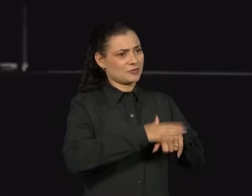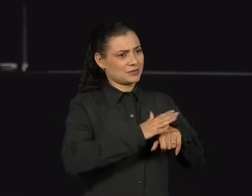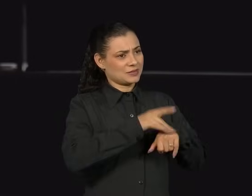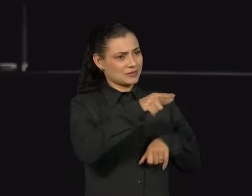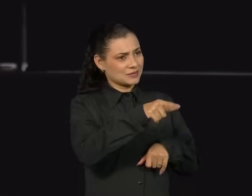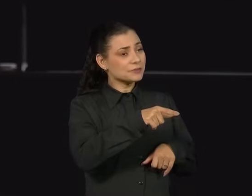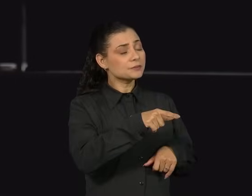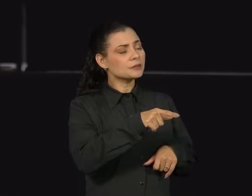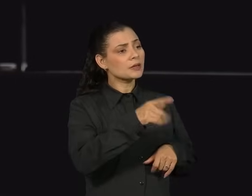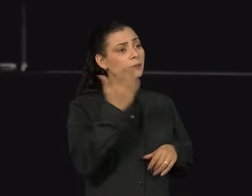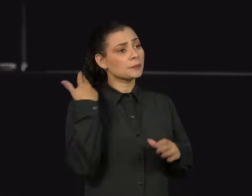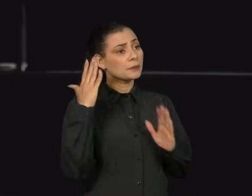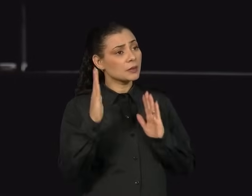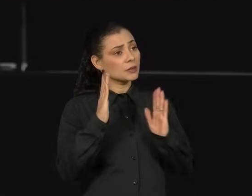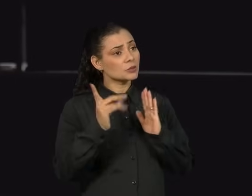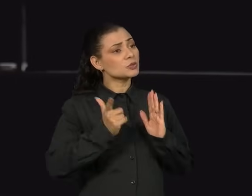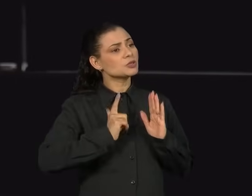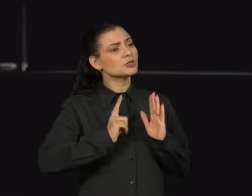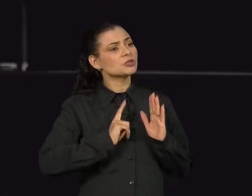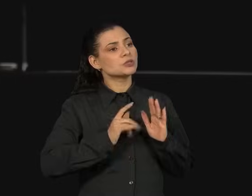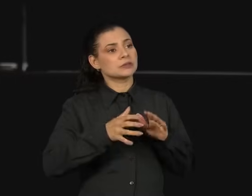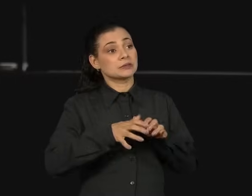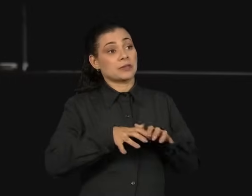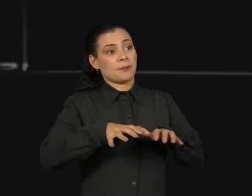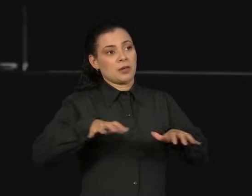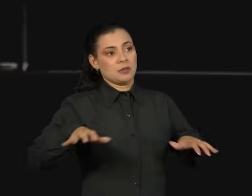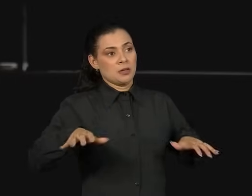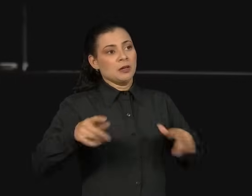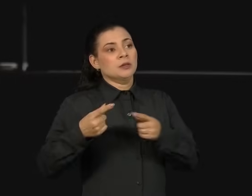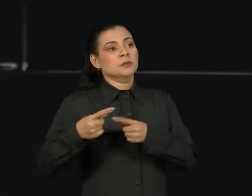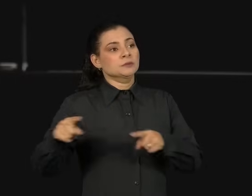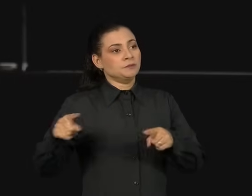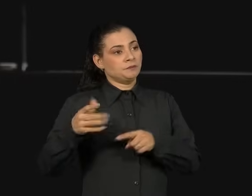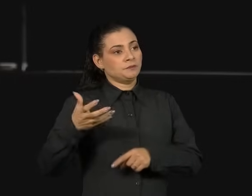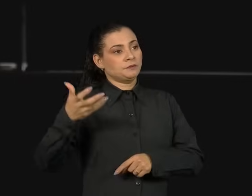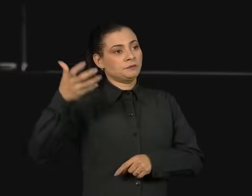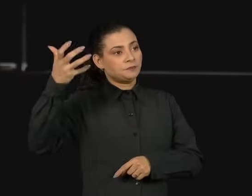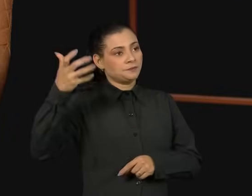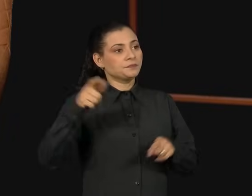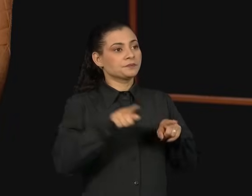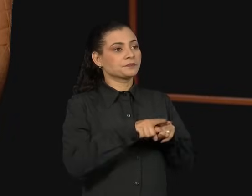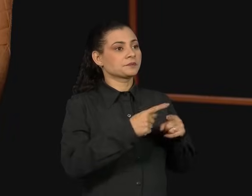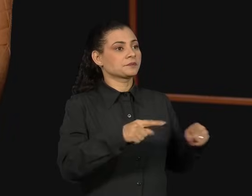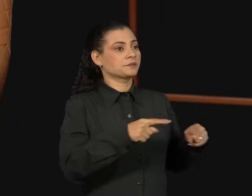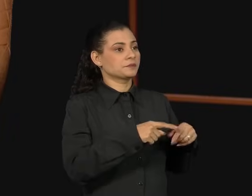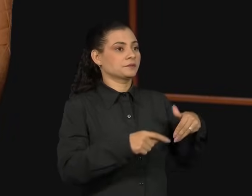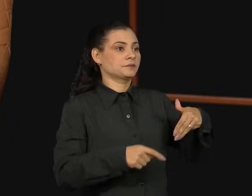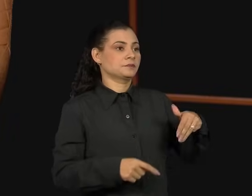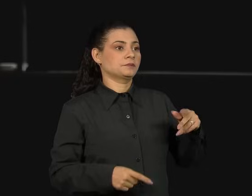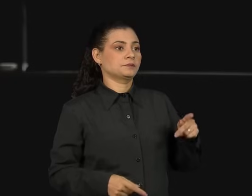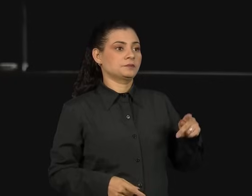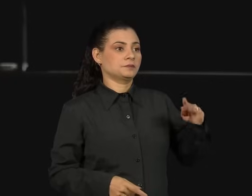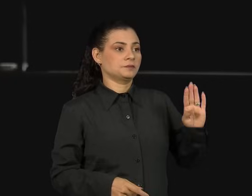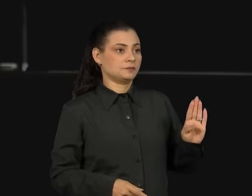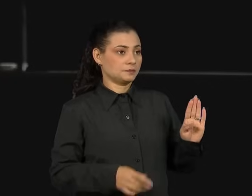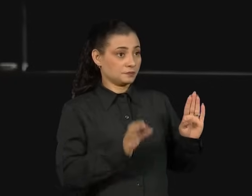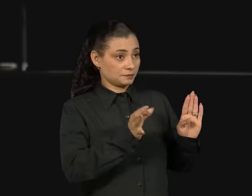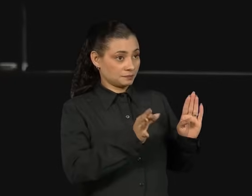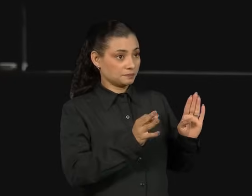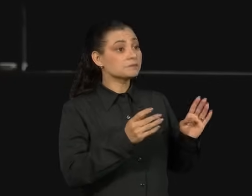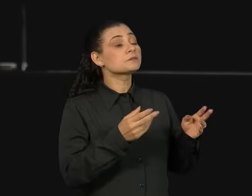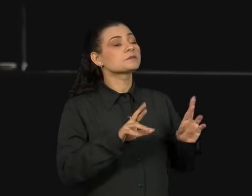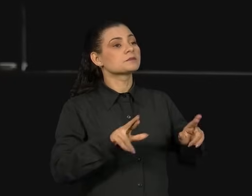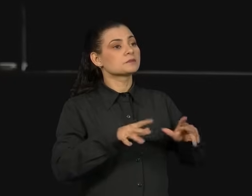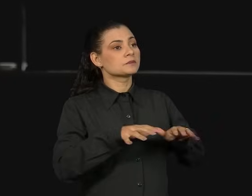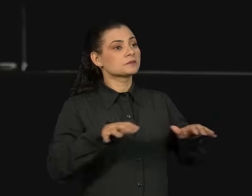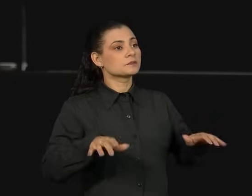concertista, havia uma nítida divisão entre a música erudita e a música popular, né? E você costuma mencionar um conto de